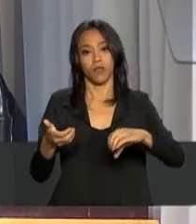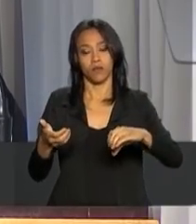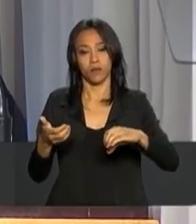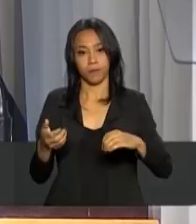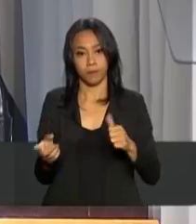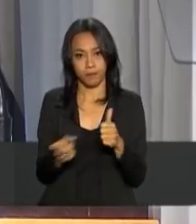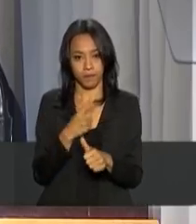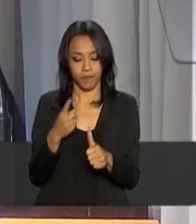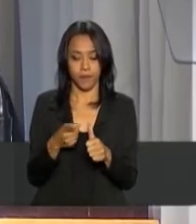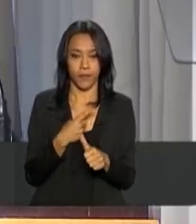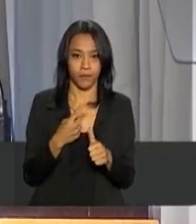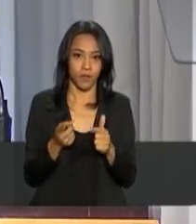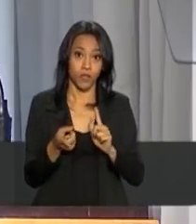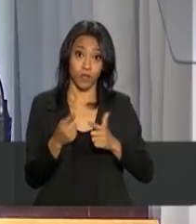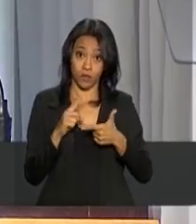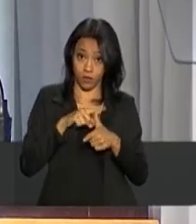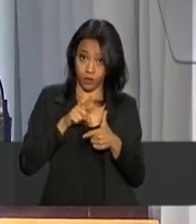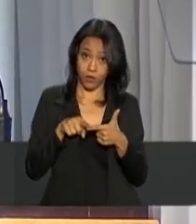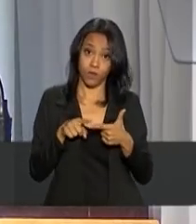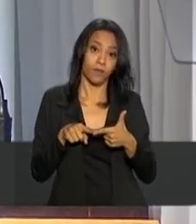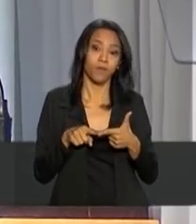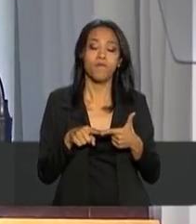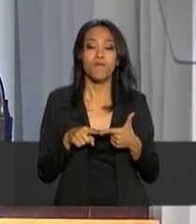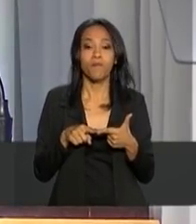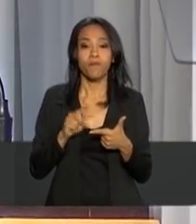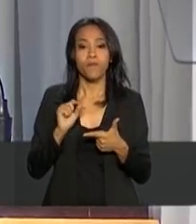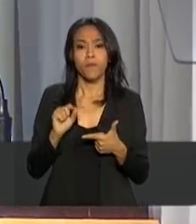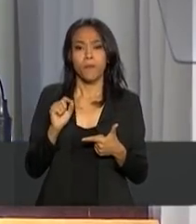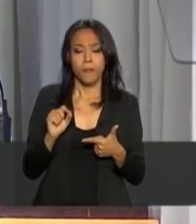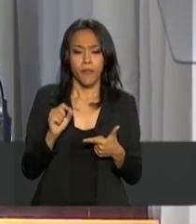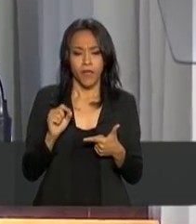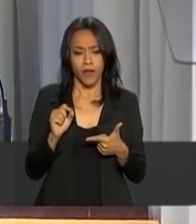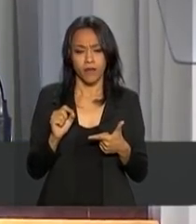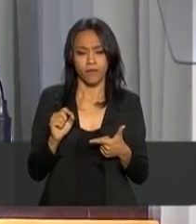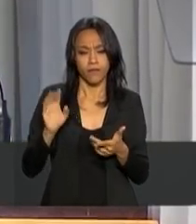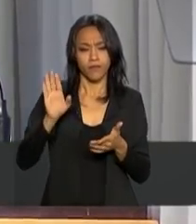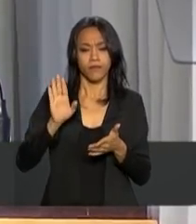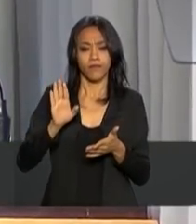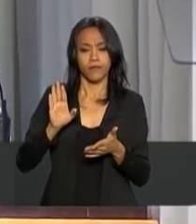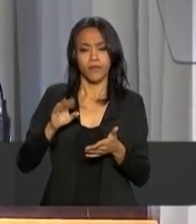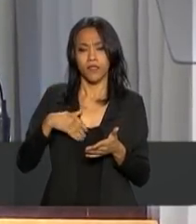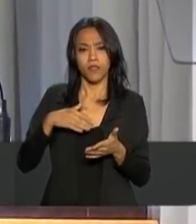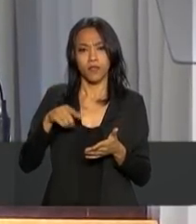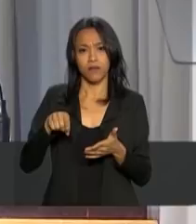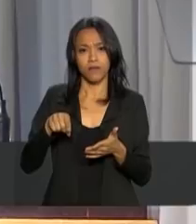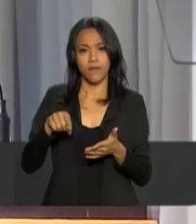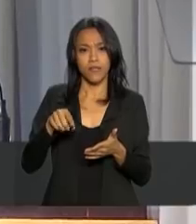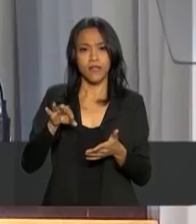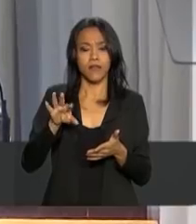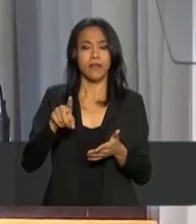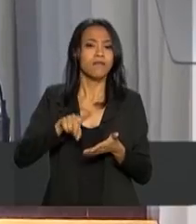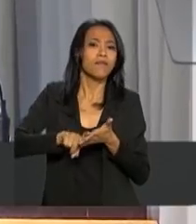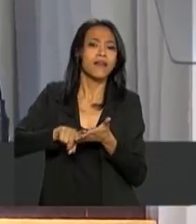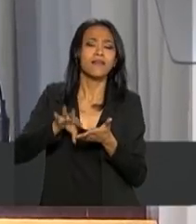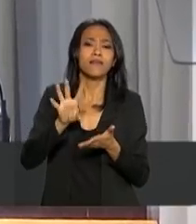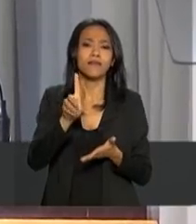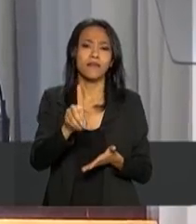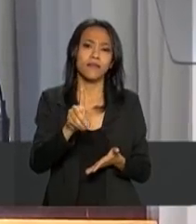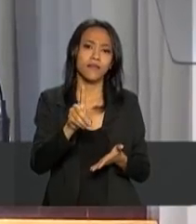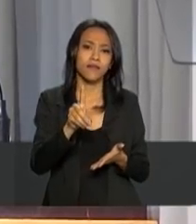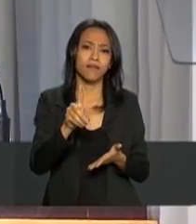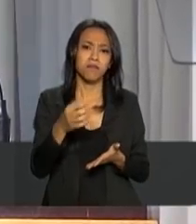Primeiro ponto. Segundo ponto, vai ter que desvalorizar valores que hoje já estão bem acolhidos pela sociedade brasileira,